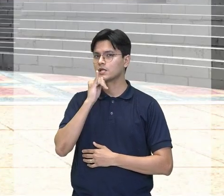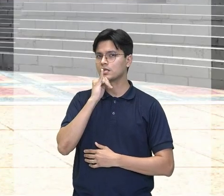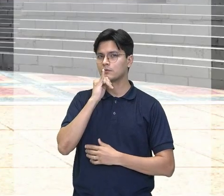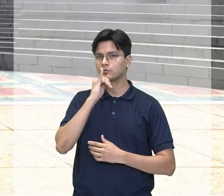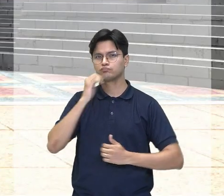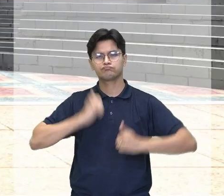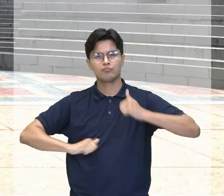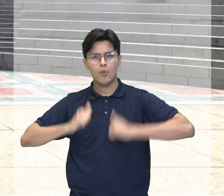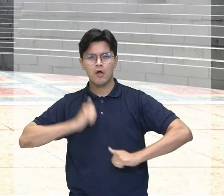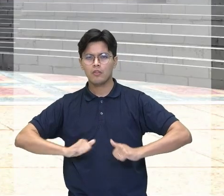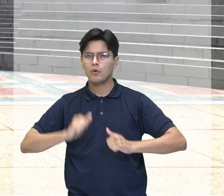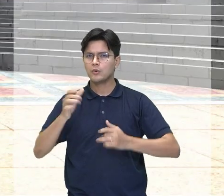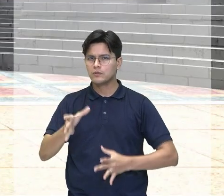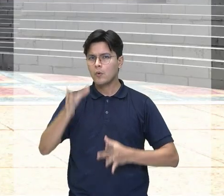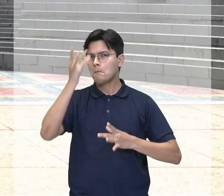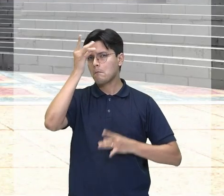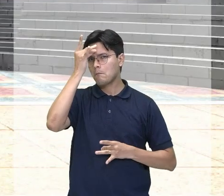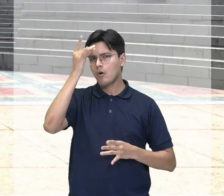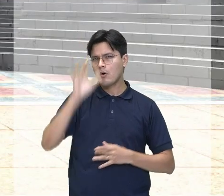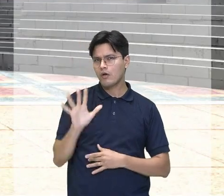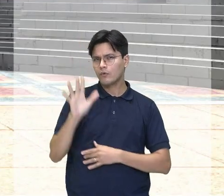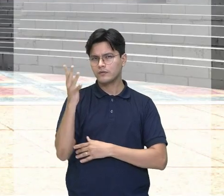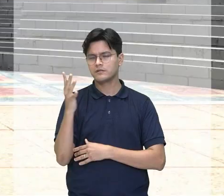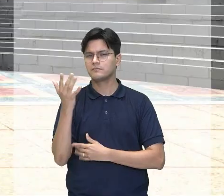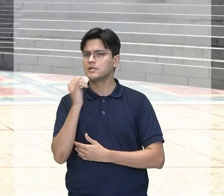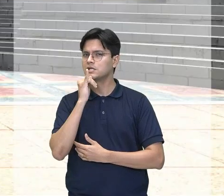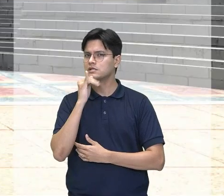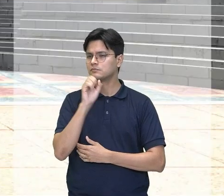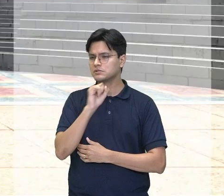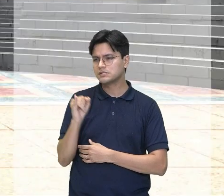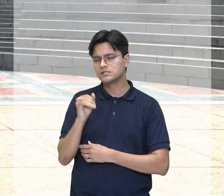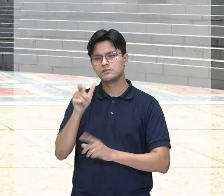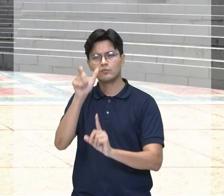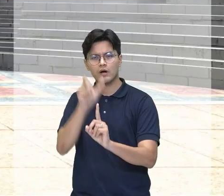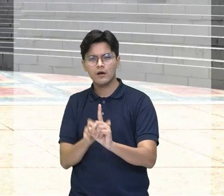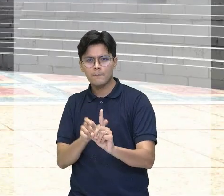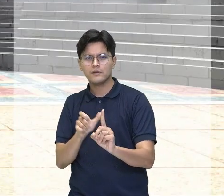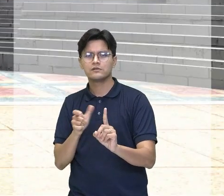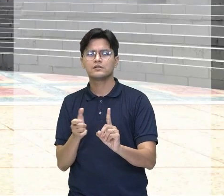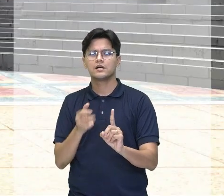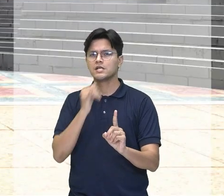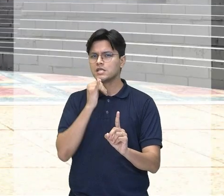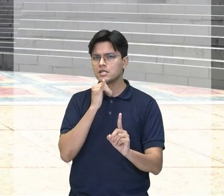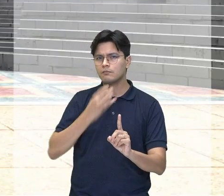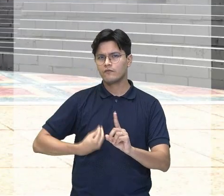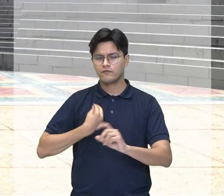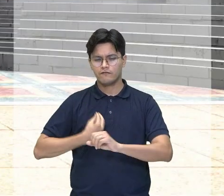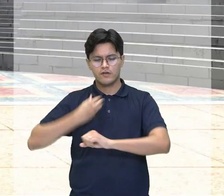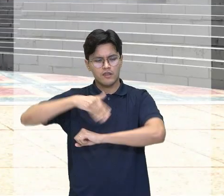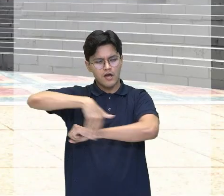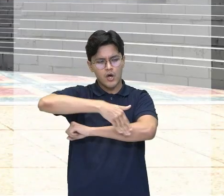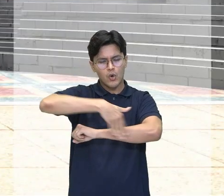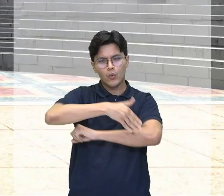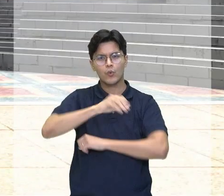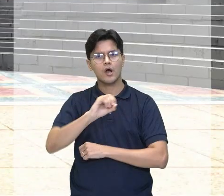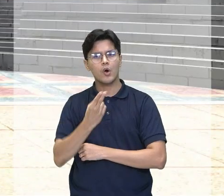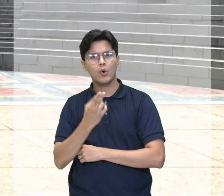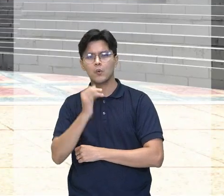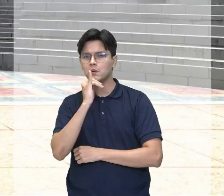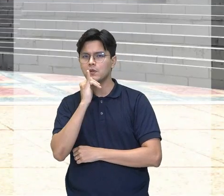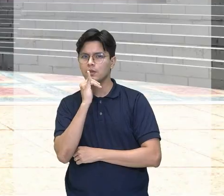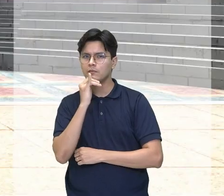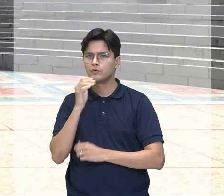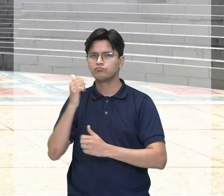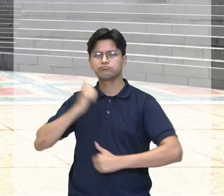se for a cena de um rei, o figurino ele ajuda a dar aí toda essa caracterização ao personagem. Além da